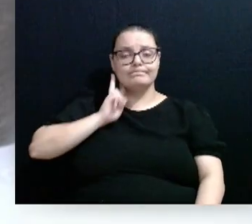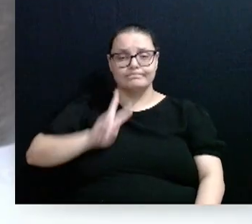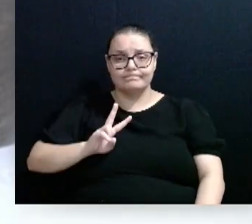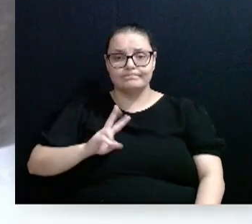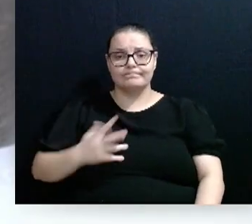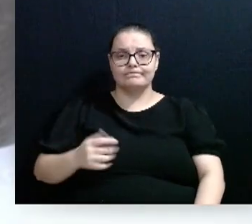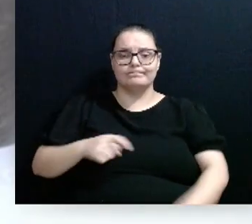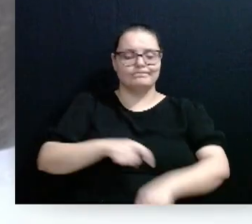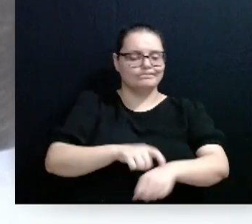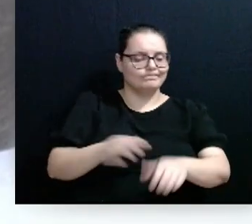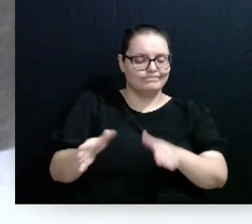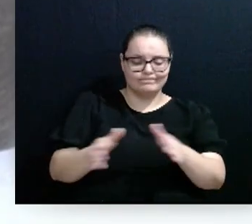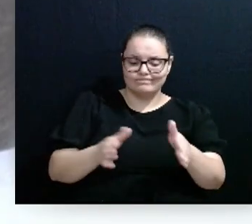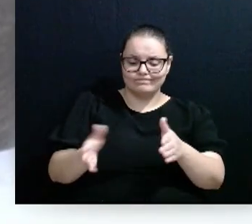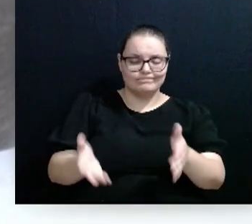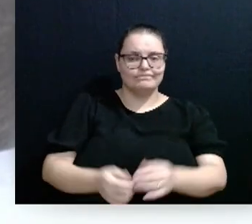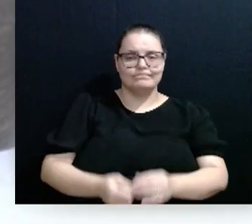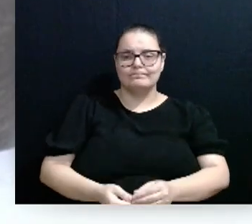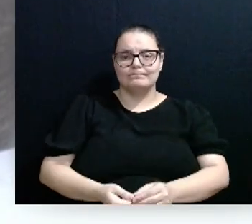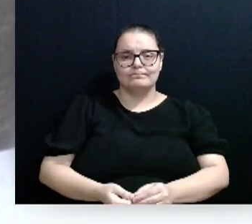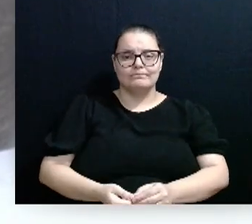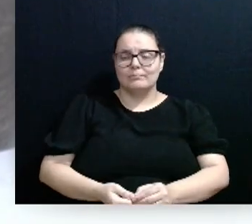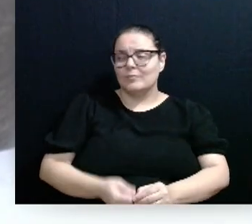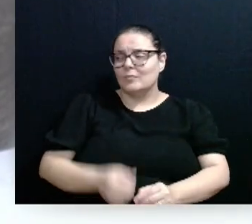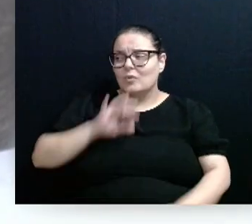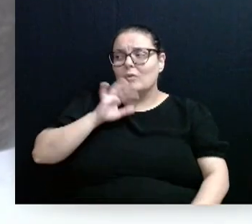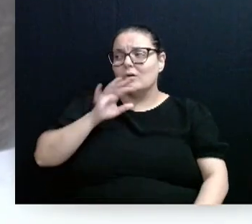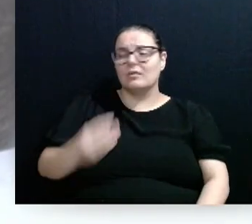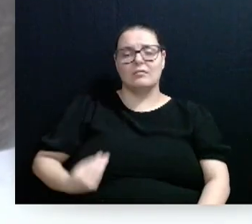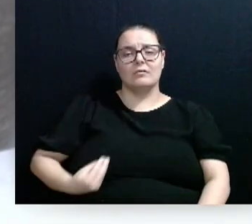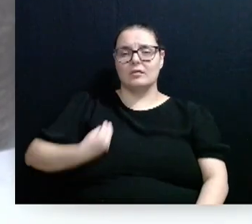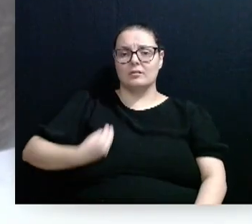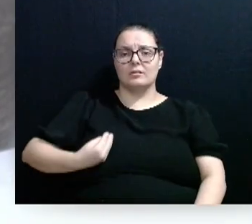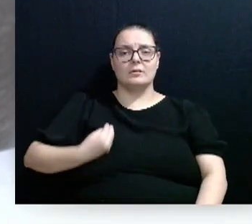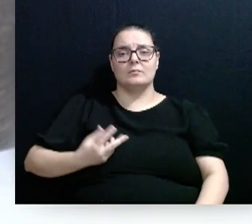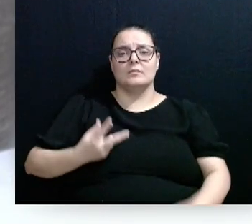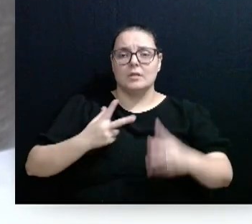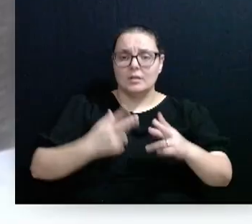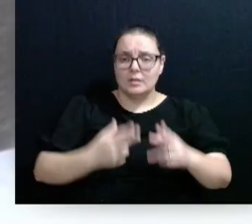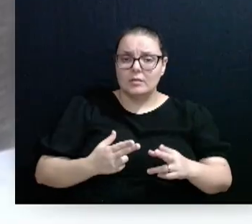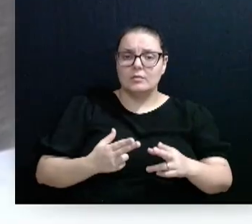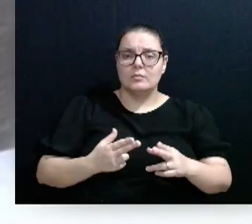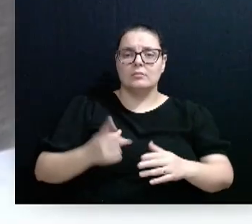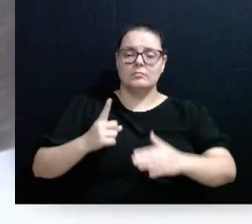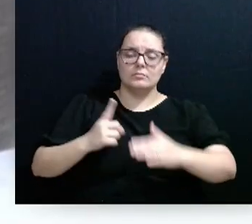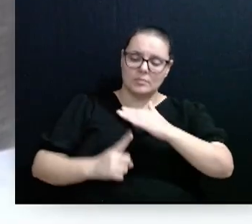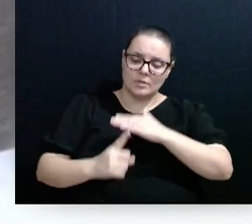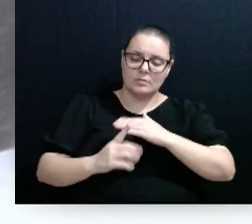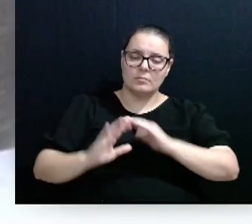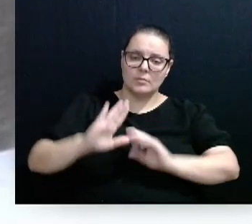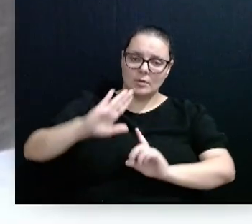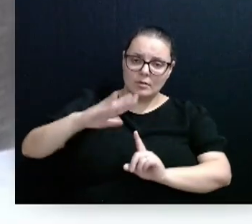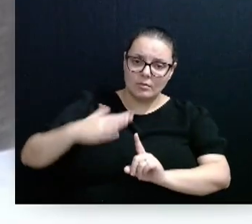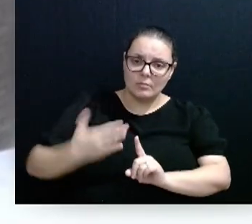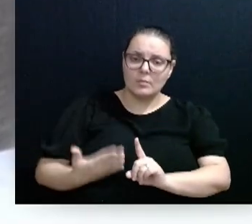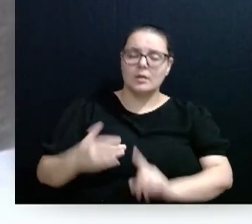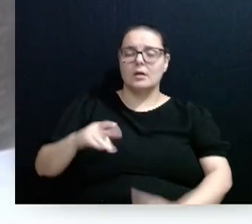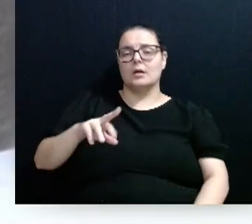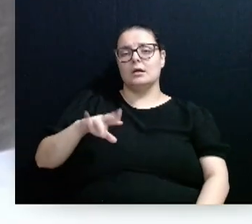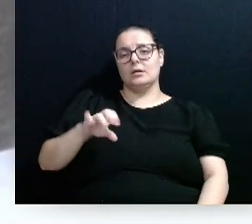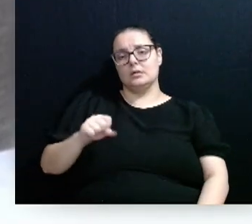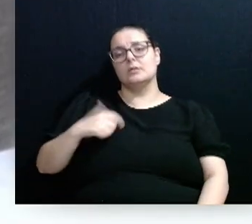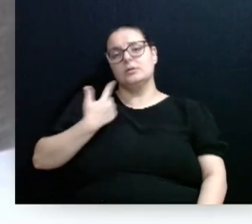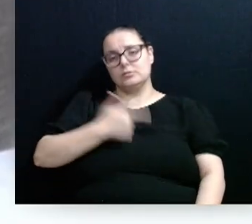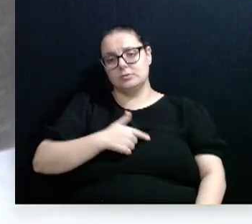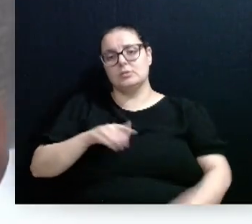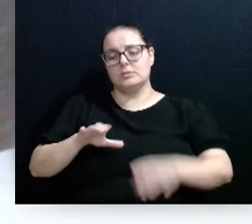de terrível que a gente vive e para prestar uma homenagem para a Cris, nós, a Comissão da